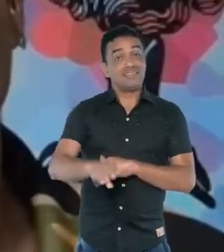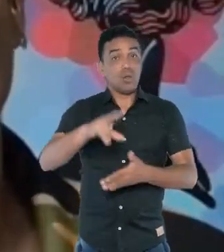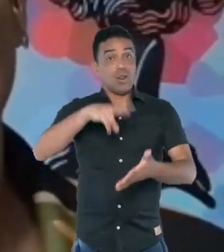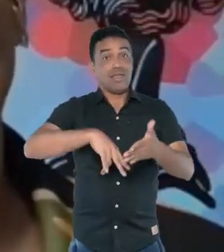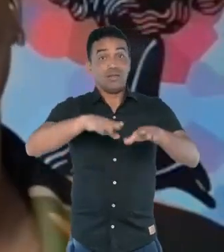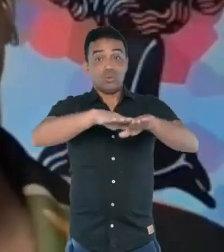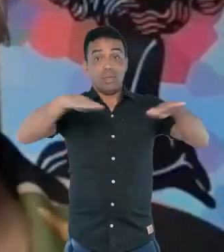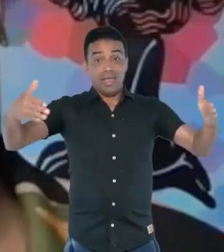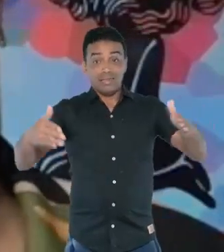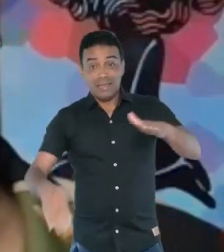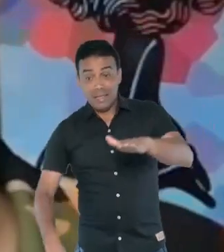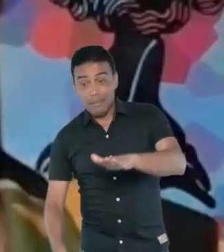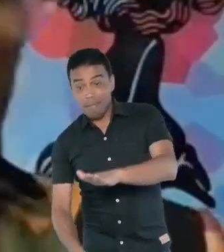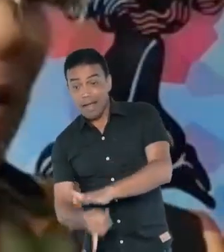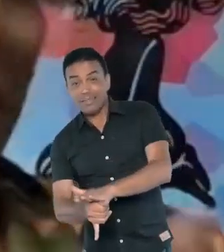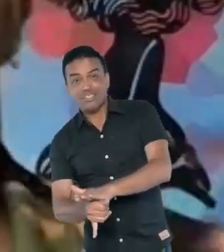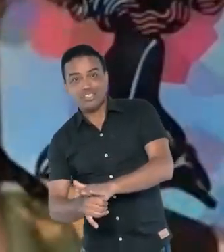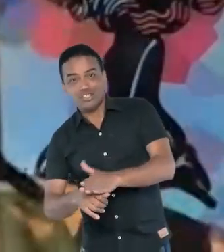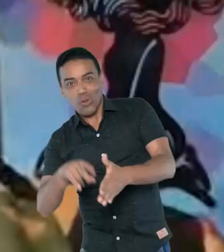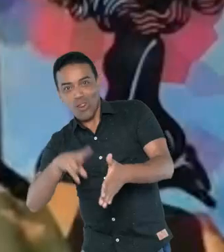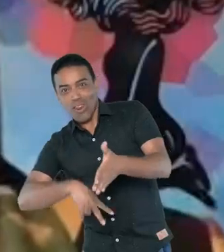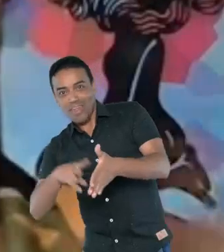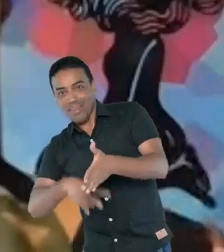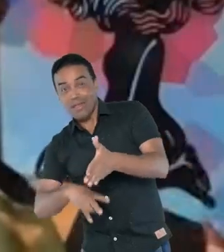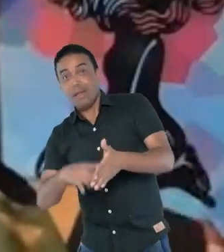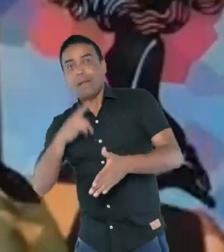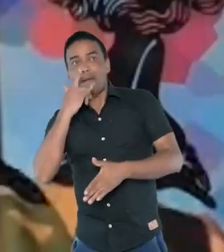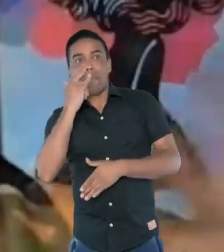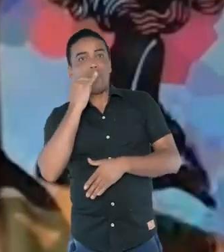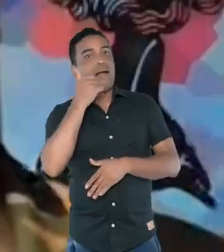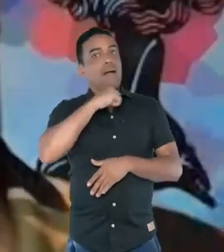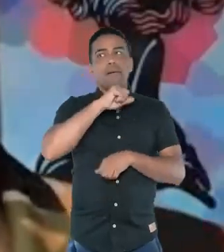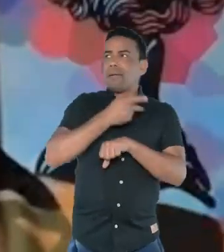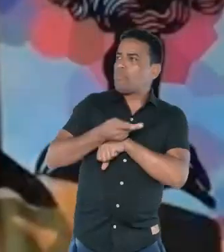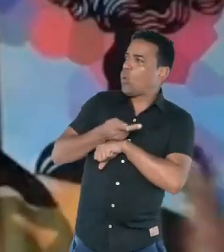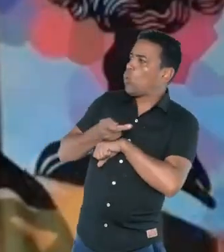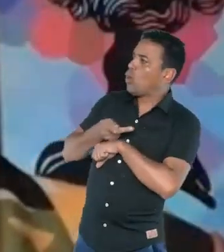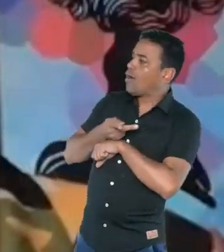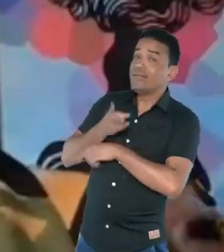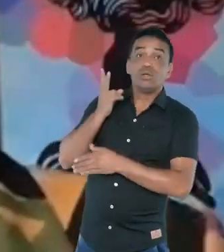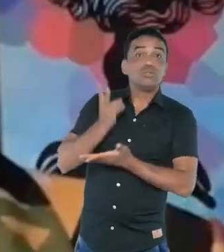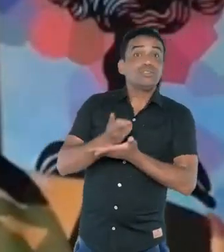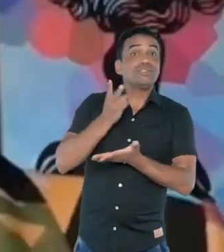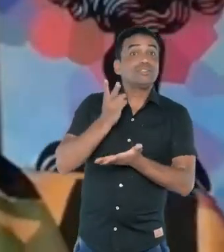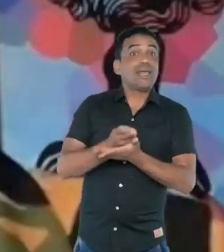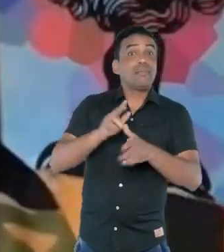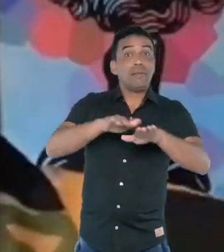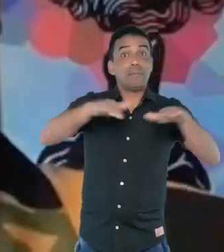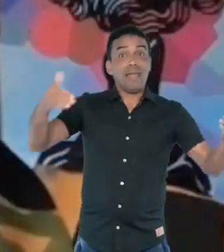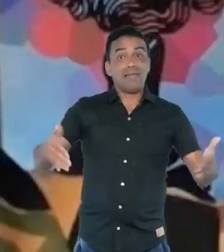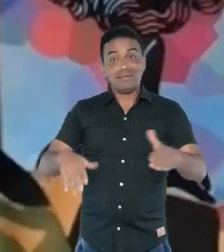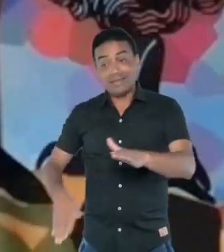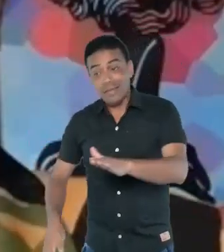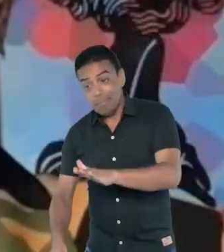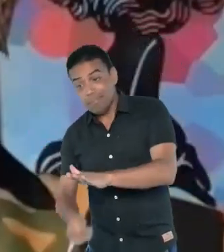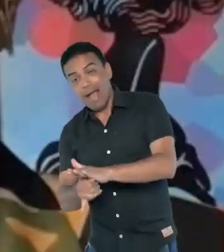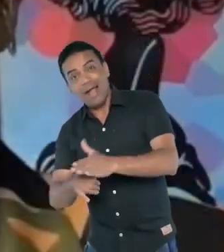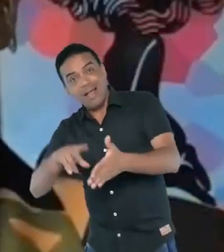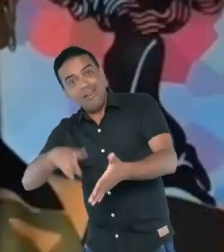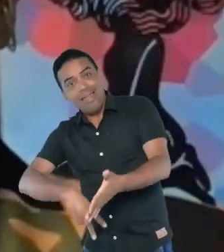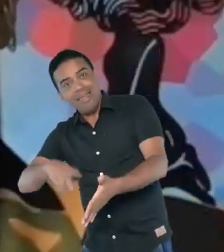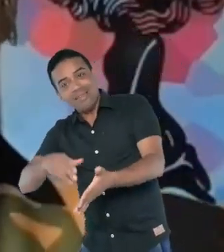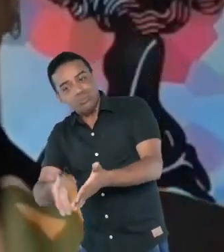mesa. E meus pais me procurando e tudo, eu estava sempre ali embaixo da mesa lendo. E